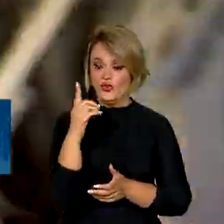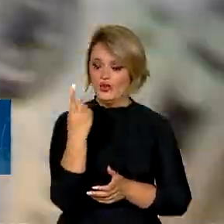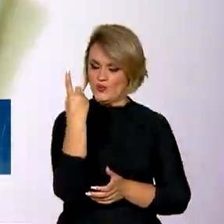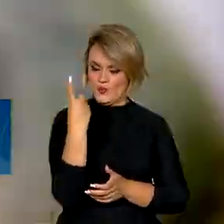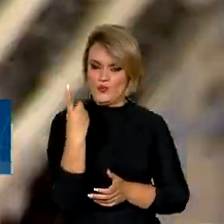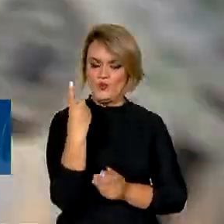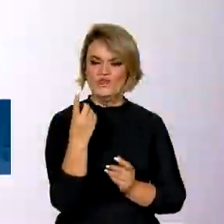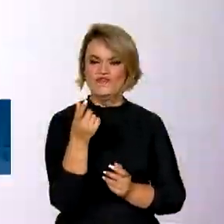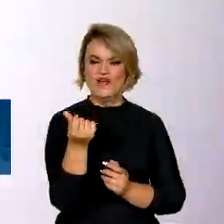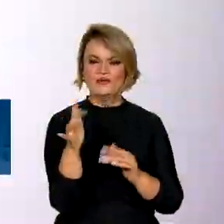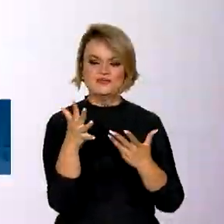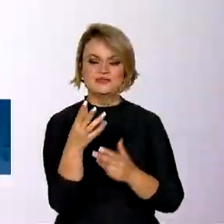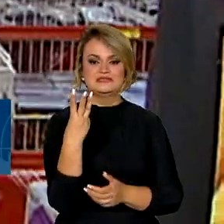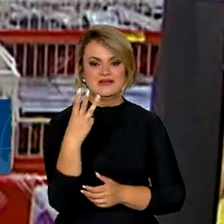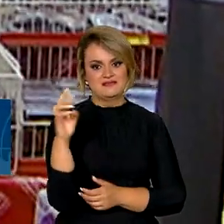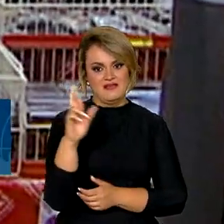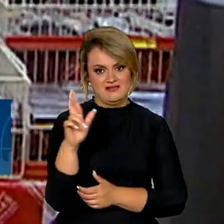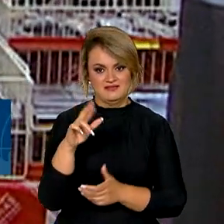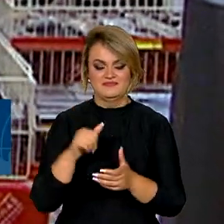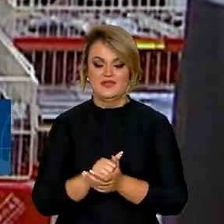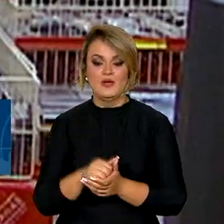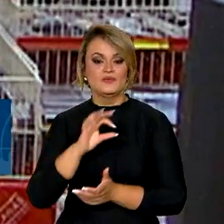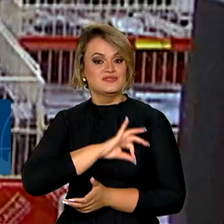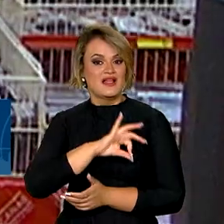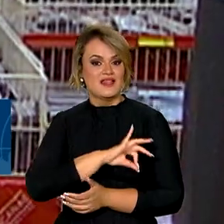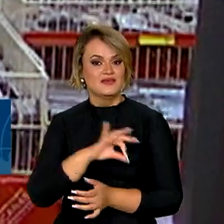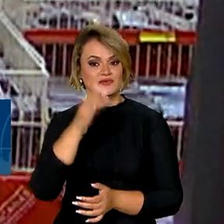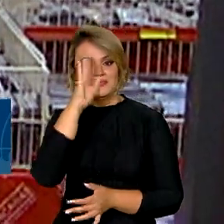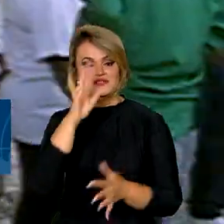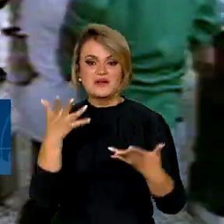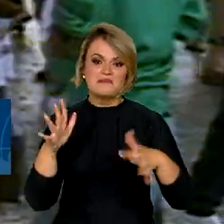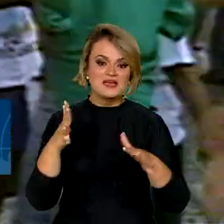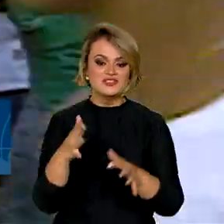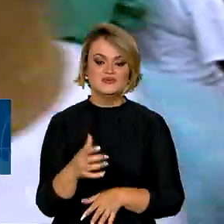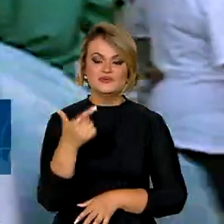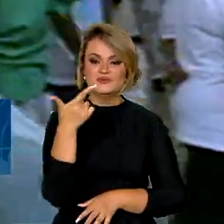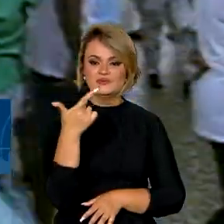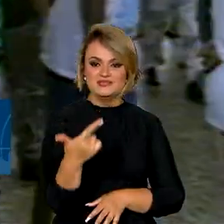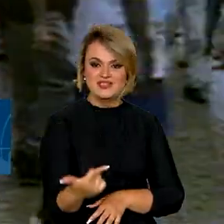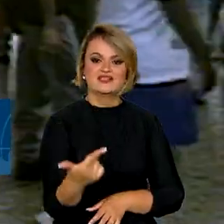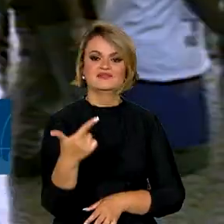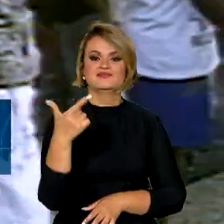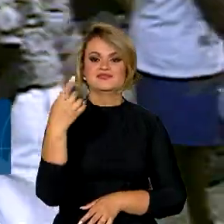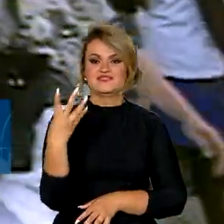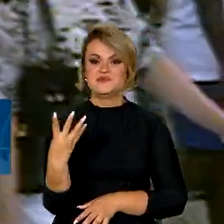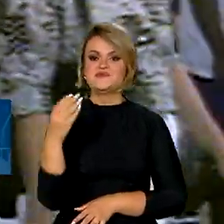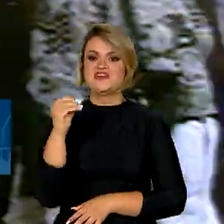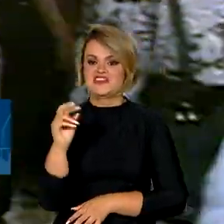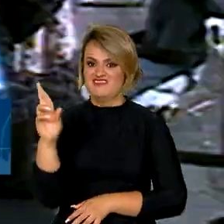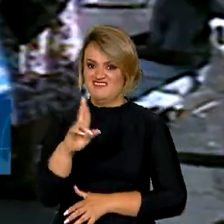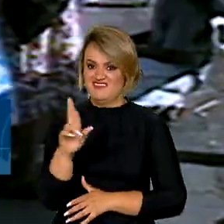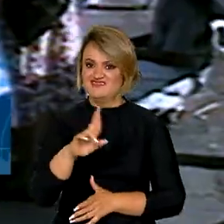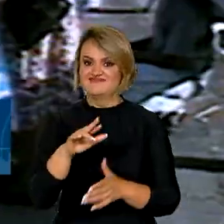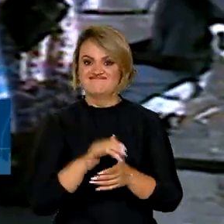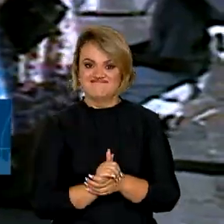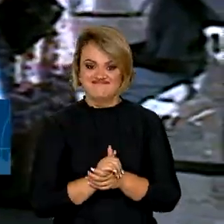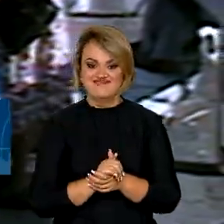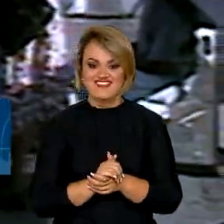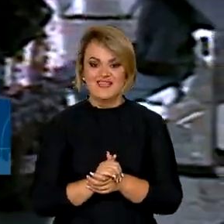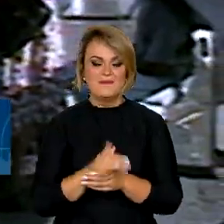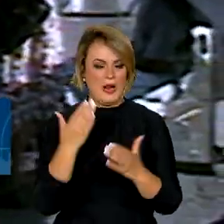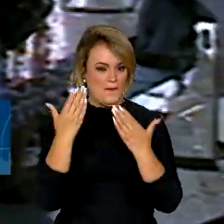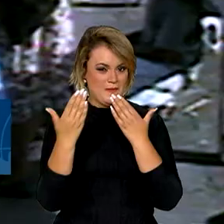cotado a quase R$ 3. O salário mínimo no Brasil era de R$ 240. Para efeitos